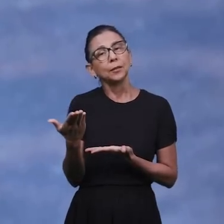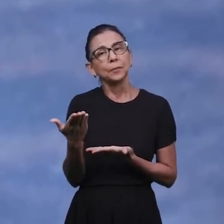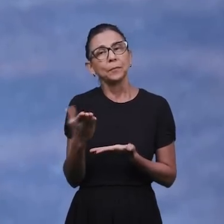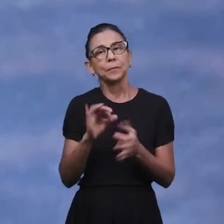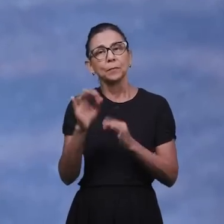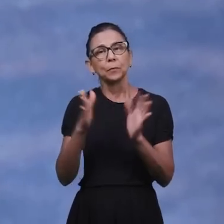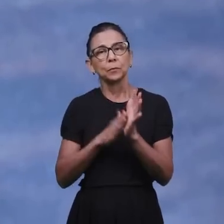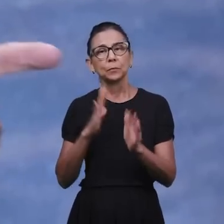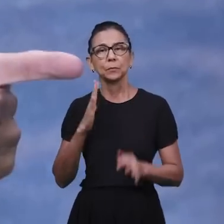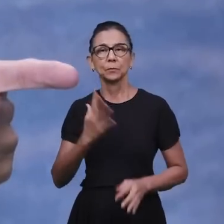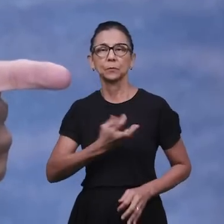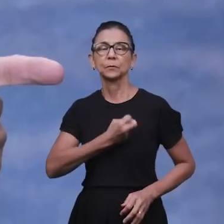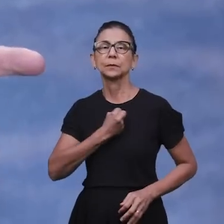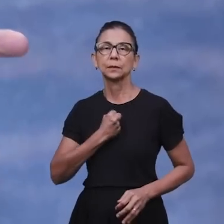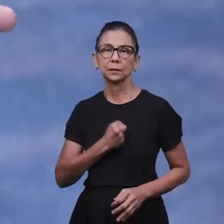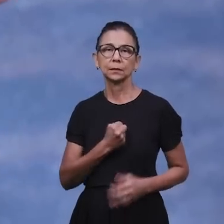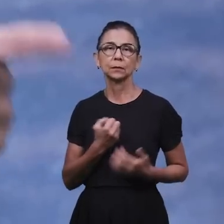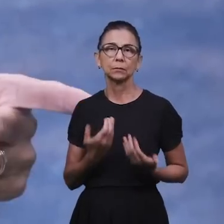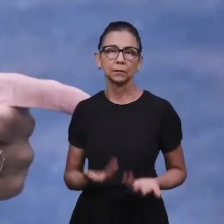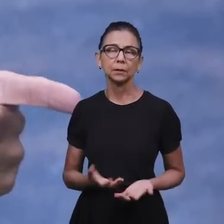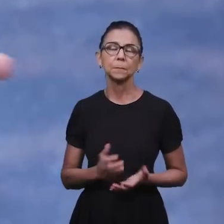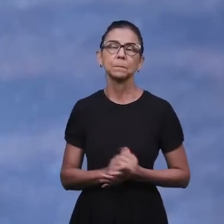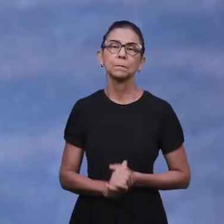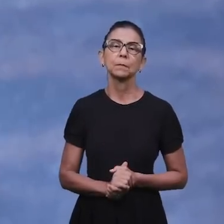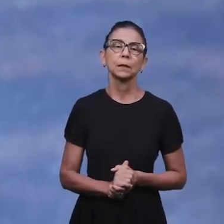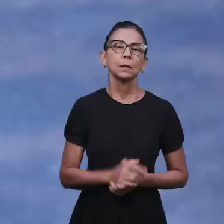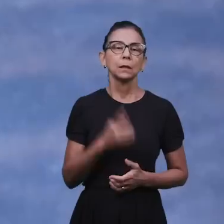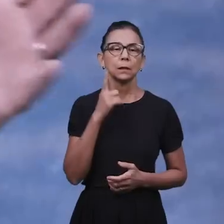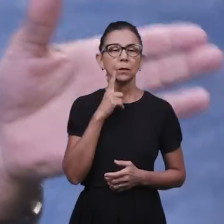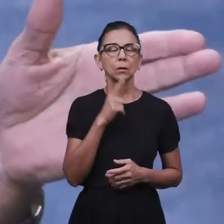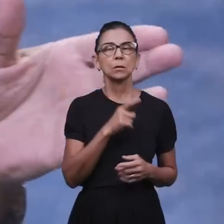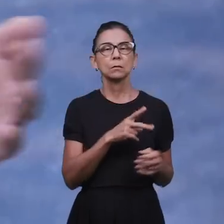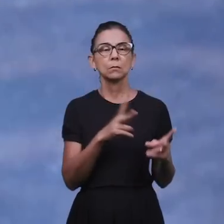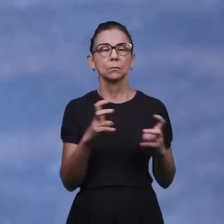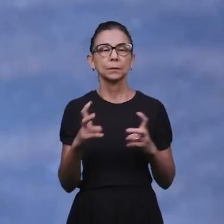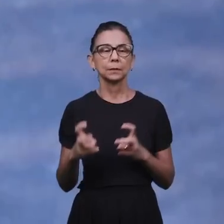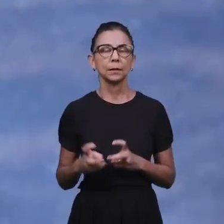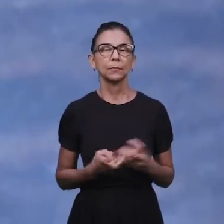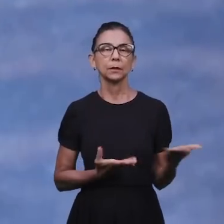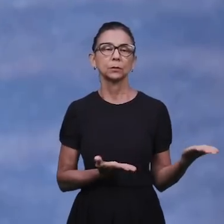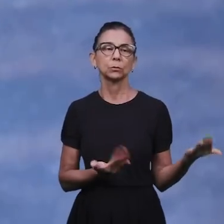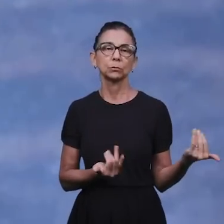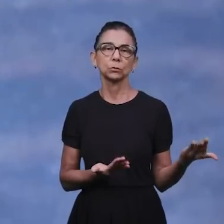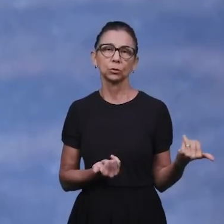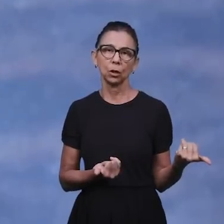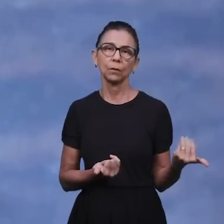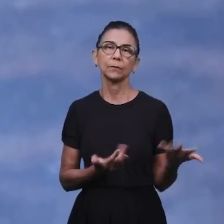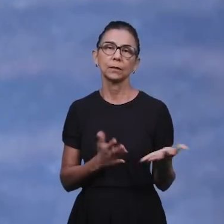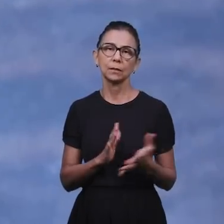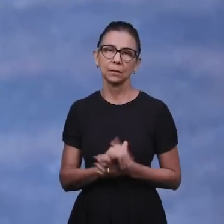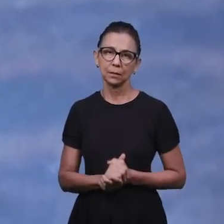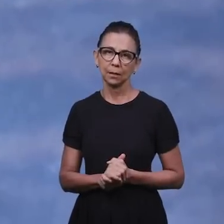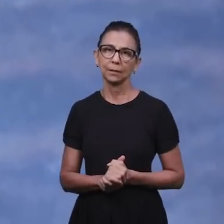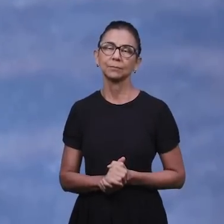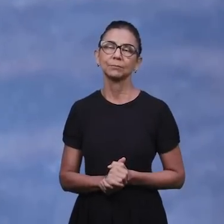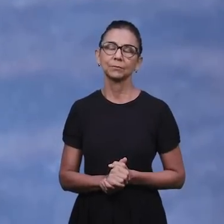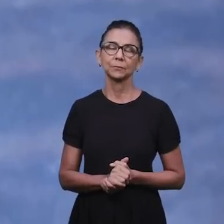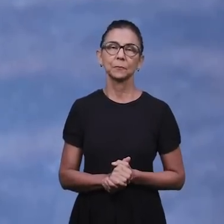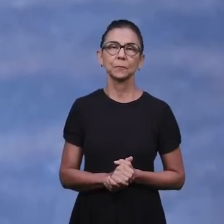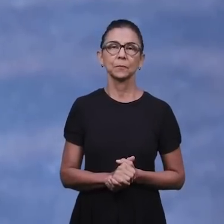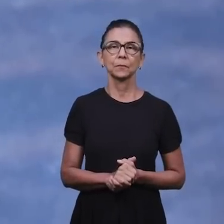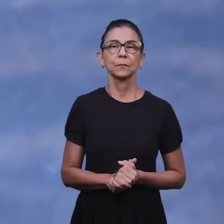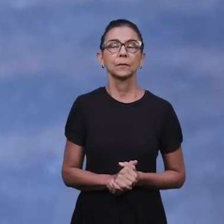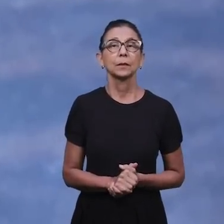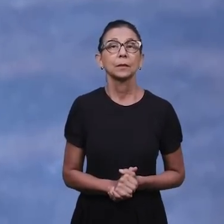e vejo isso na prática, a gente vê no campo, na ovelha, no jovem que aqui está, com muita clareza. Cada